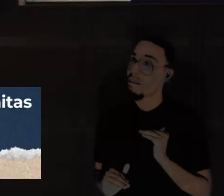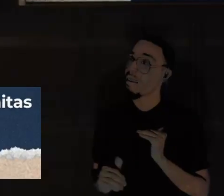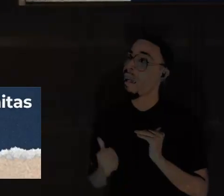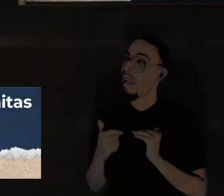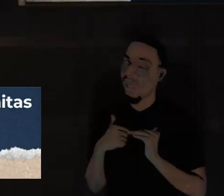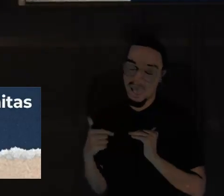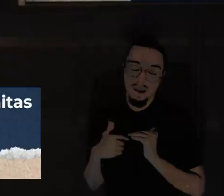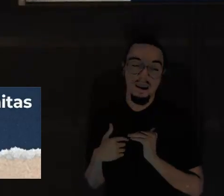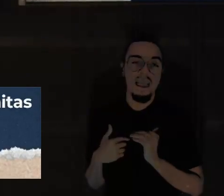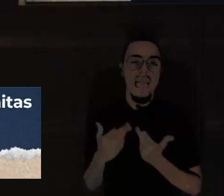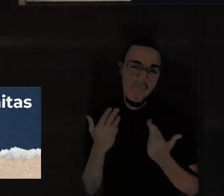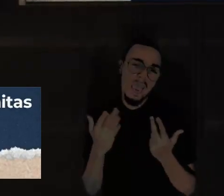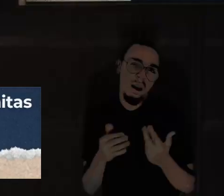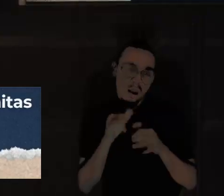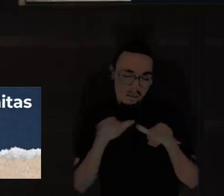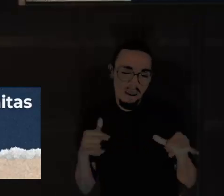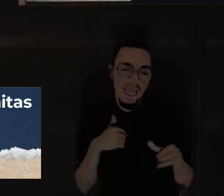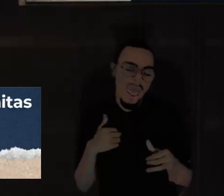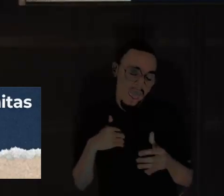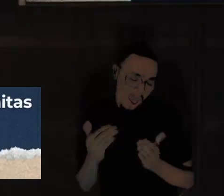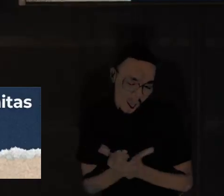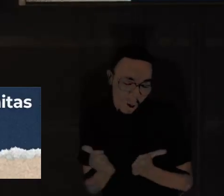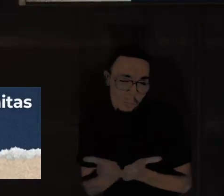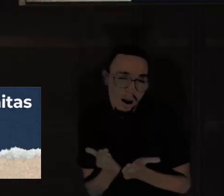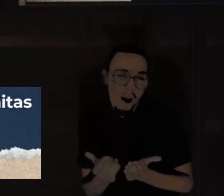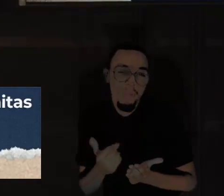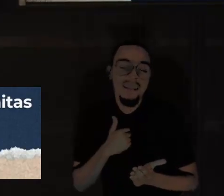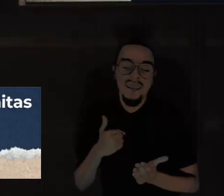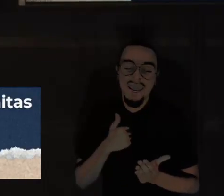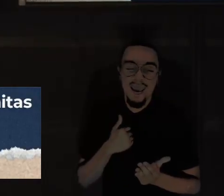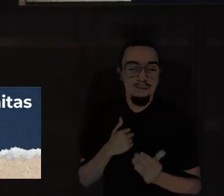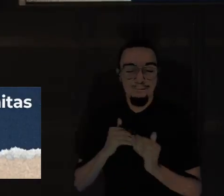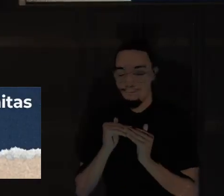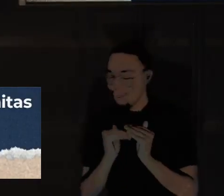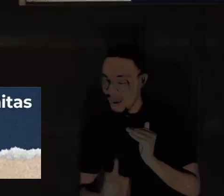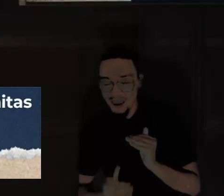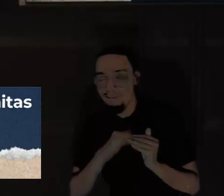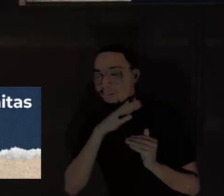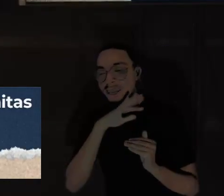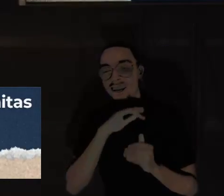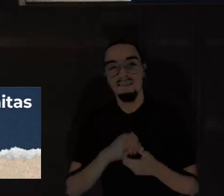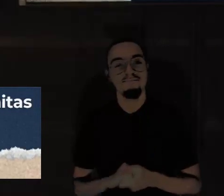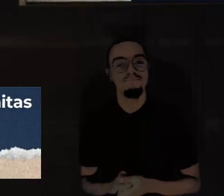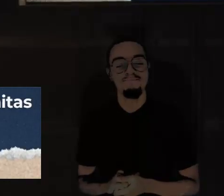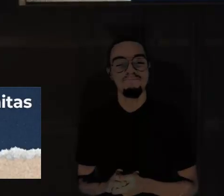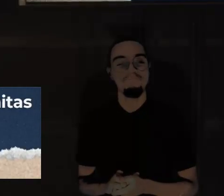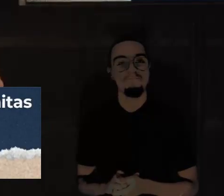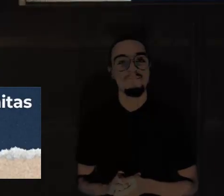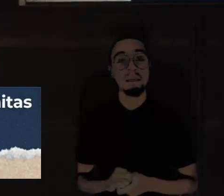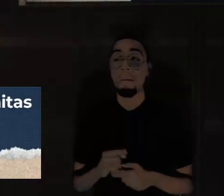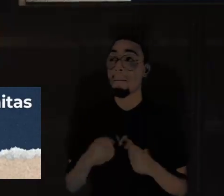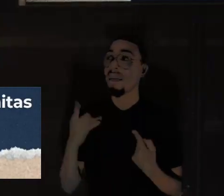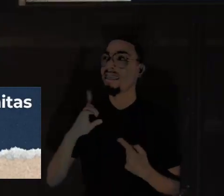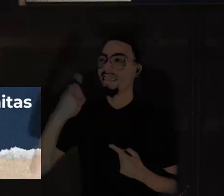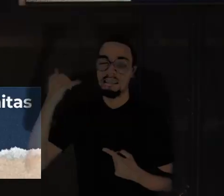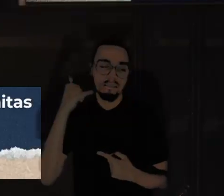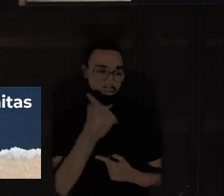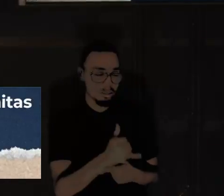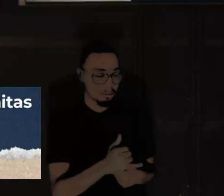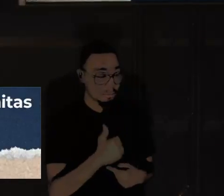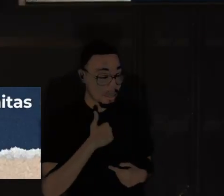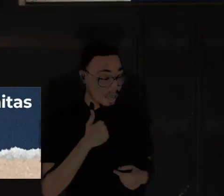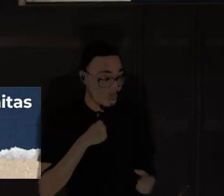mais pobres, e eu sou o caçula dessa casa mais pobre. E Deus diz: eu estarei com